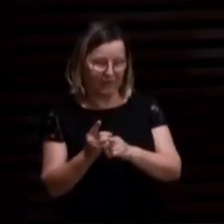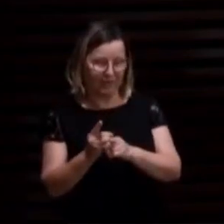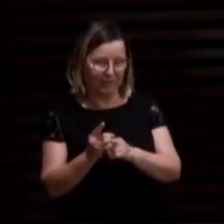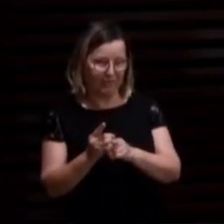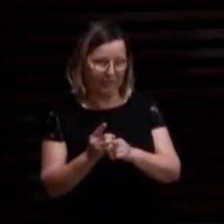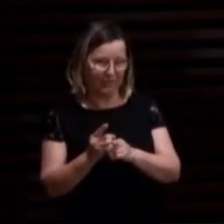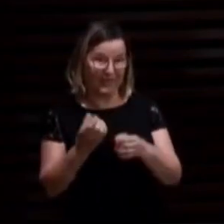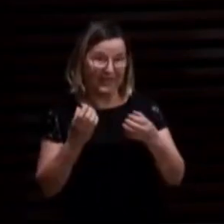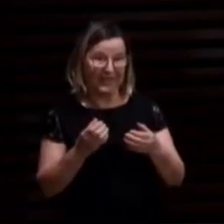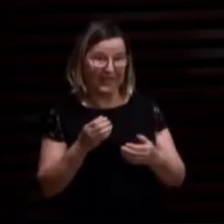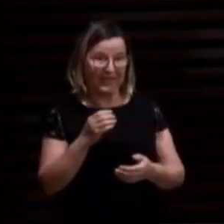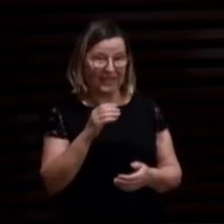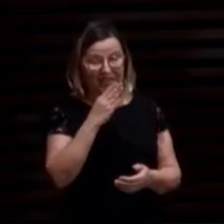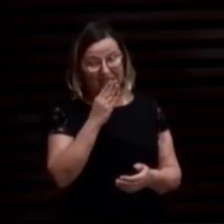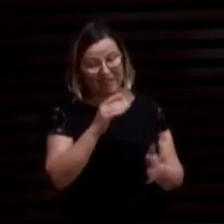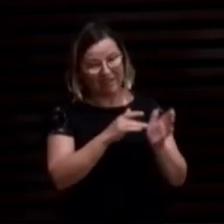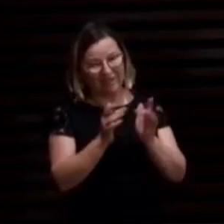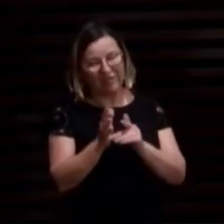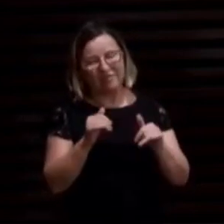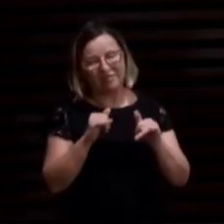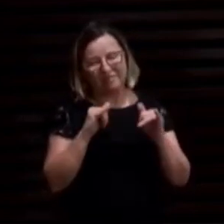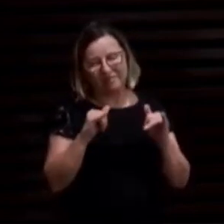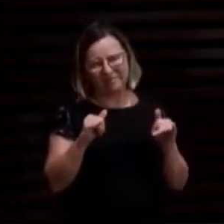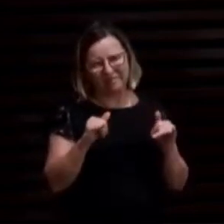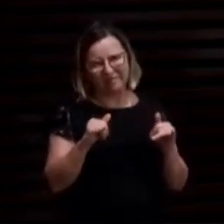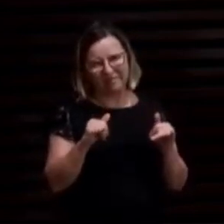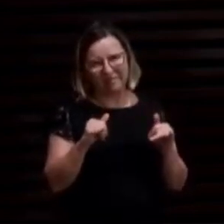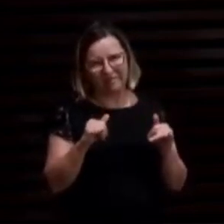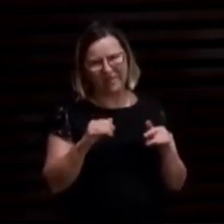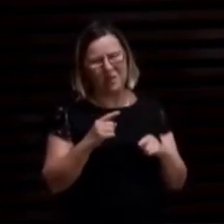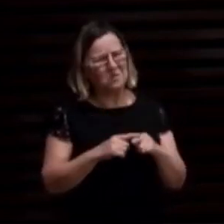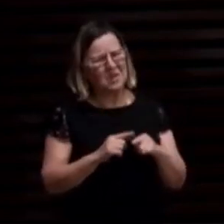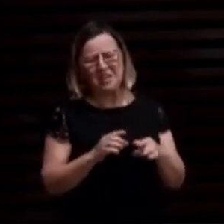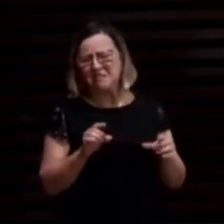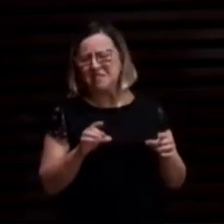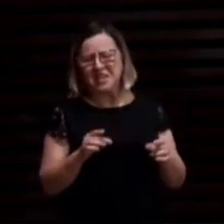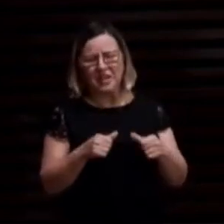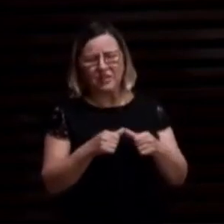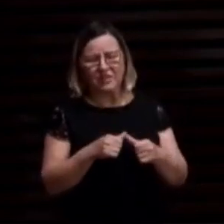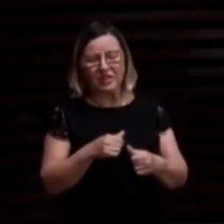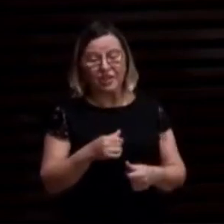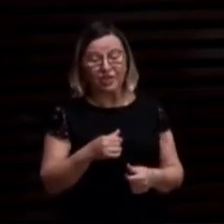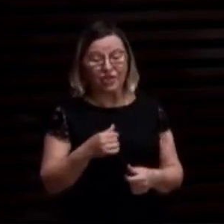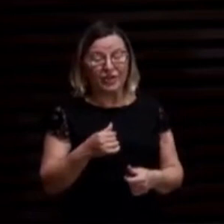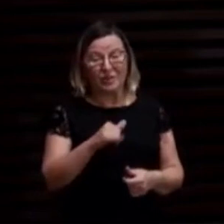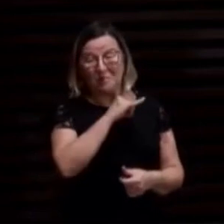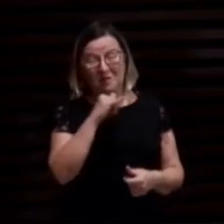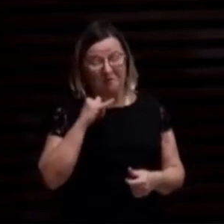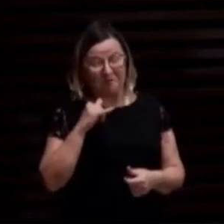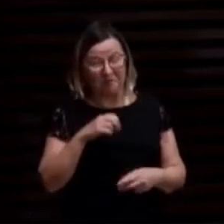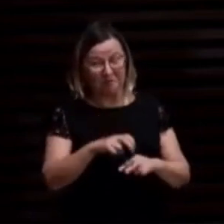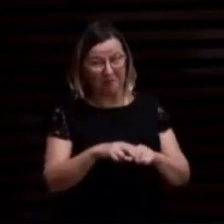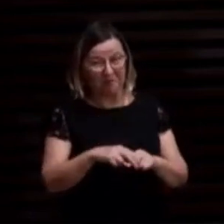para traí-lo, disse: Por que não se vendeu este perfume por 300 denários e não se deu